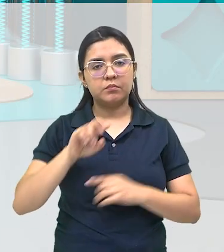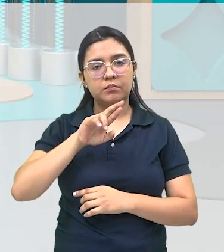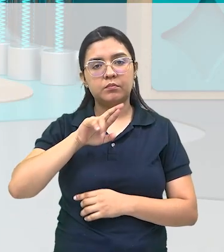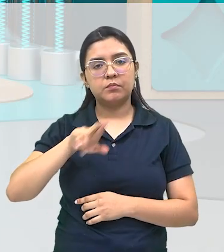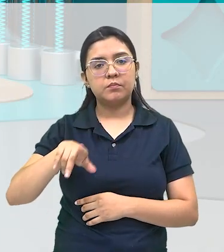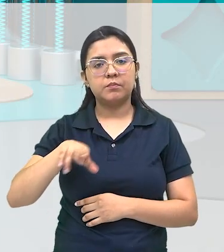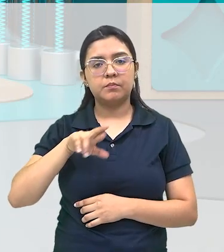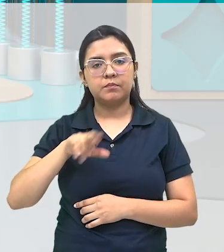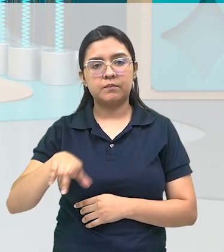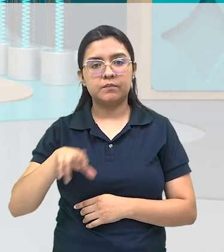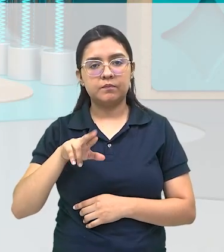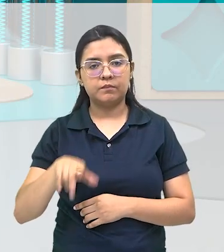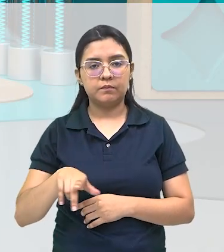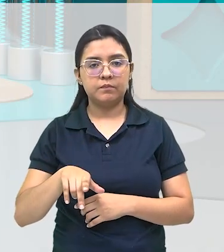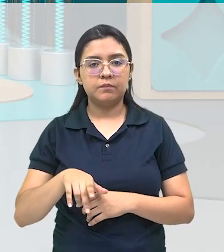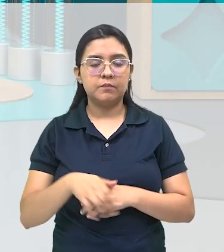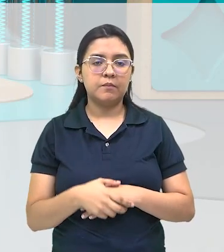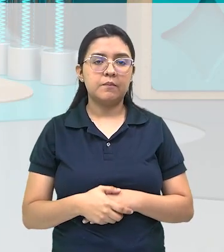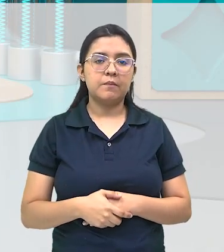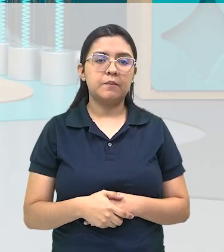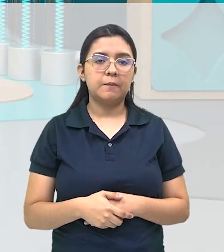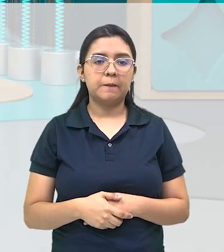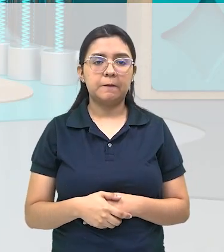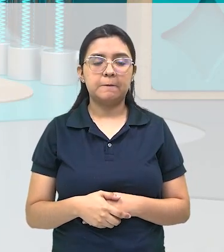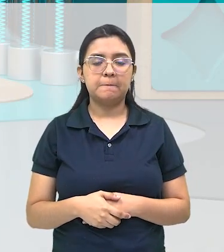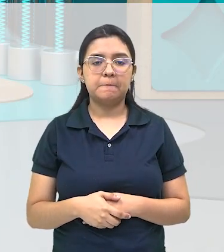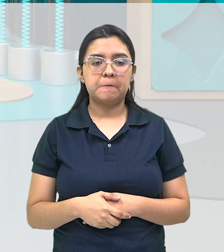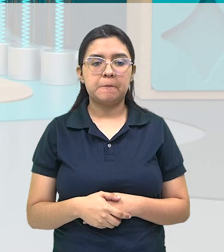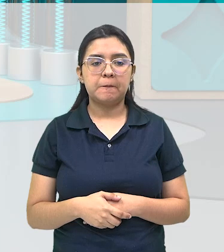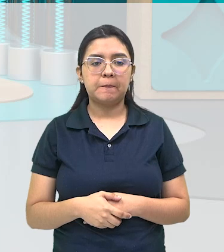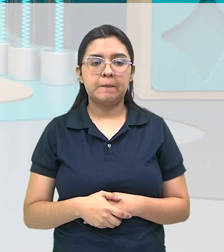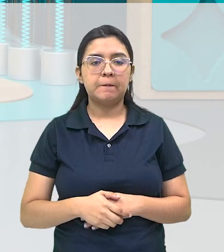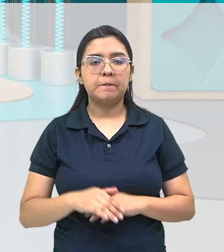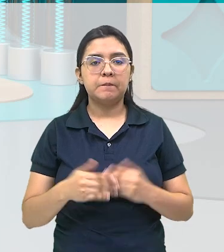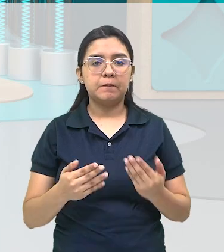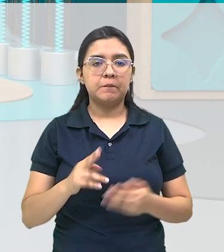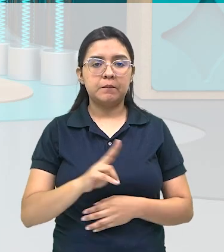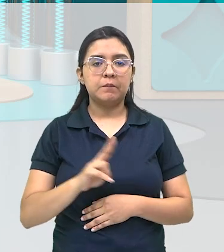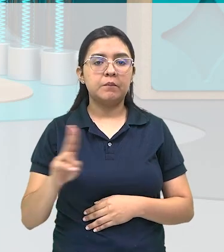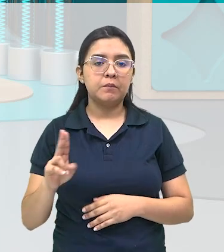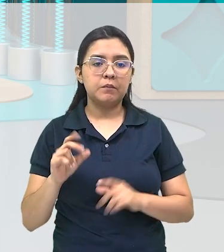são como se fossem dois shorts bem grandes. E o nome dessa